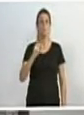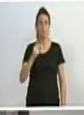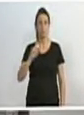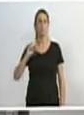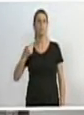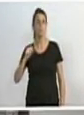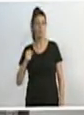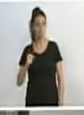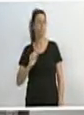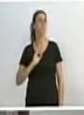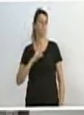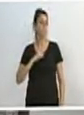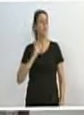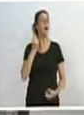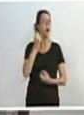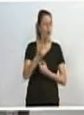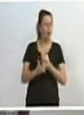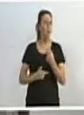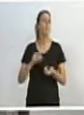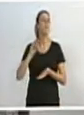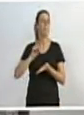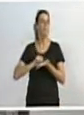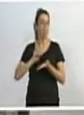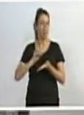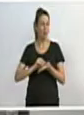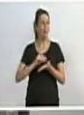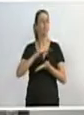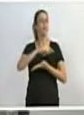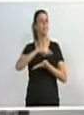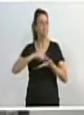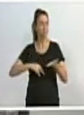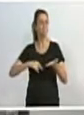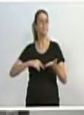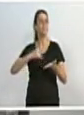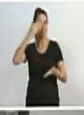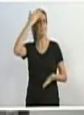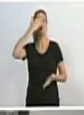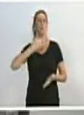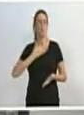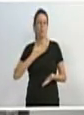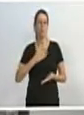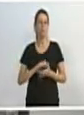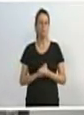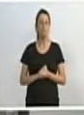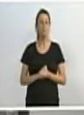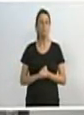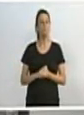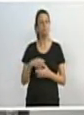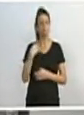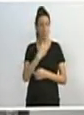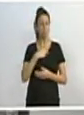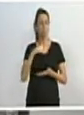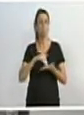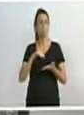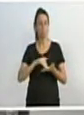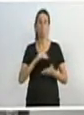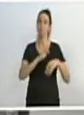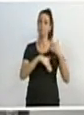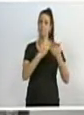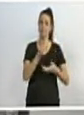9.888. Quer dizer, então, algumas ainda não efetivaram ainda o registro, né, no município. E dizer, nós, como Secretaria de Desenvolvimento Econômico,